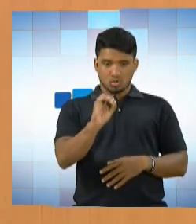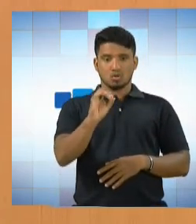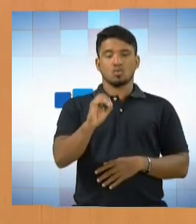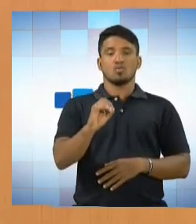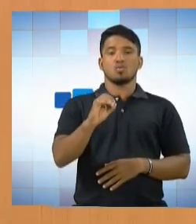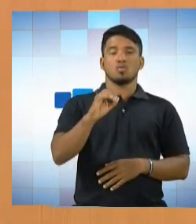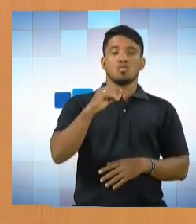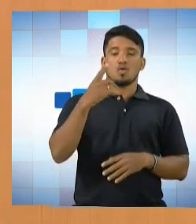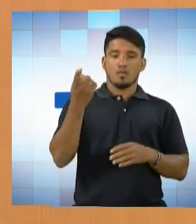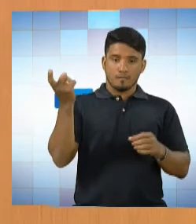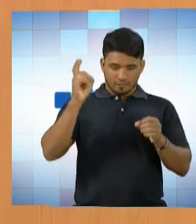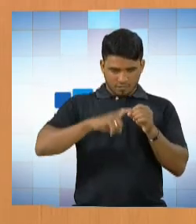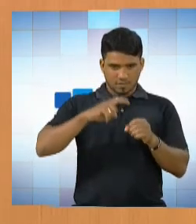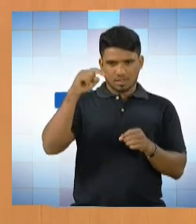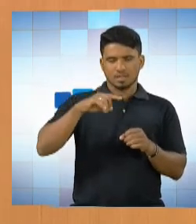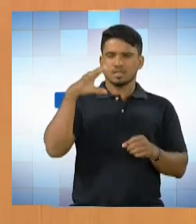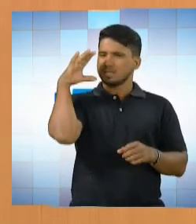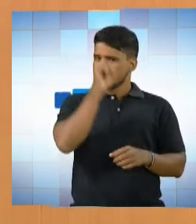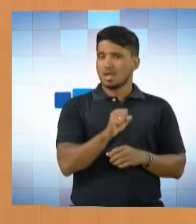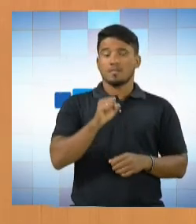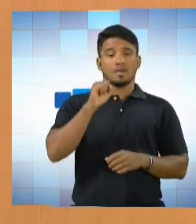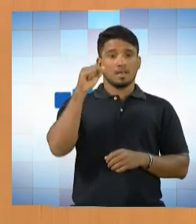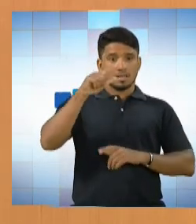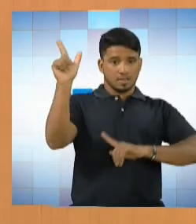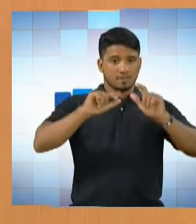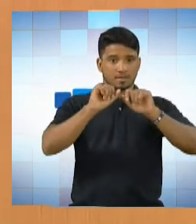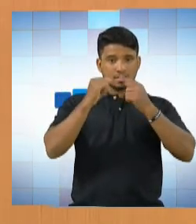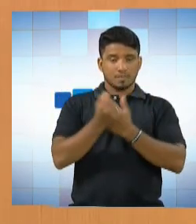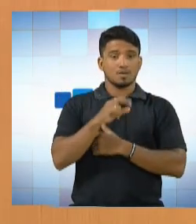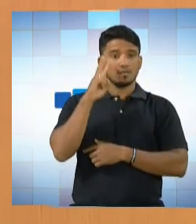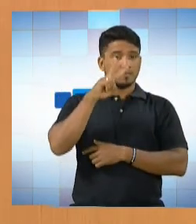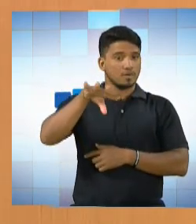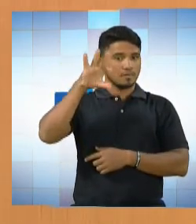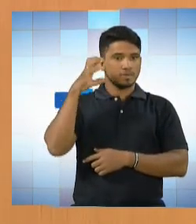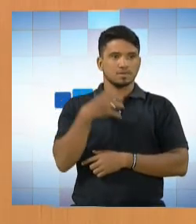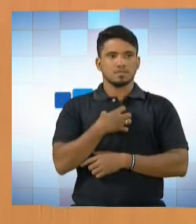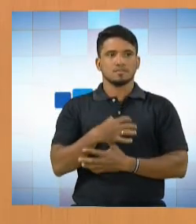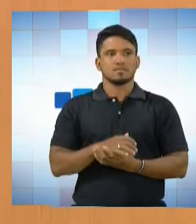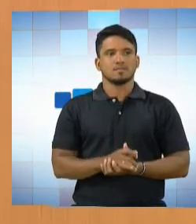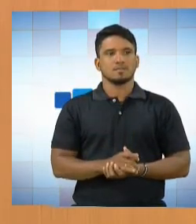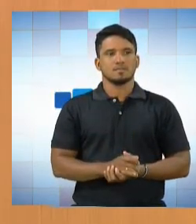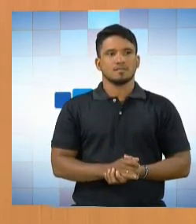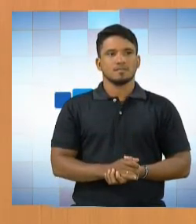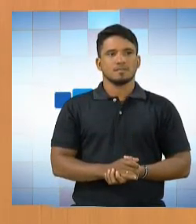e o Chico Costa, estarei de volta sábado aqui na TV Assembleia no Ver, Ouvir, Sentir.